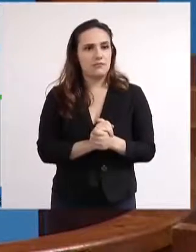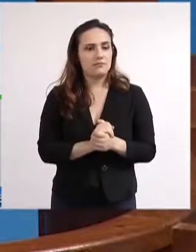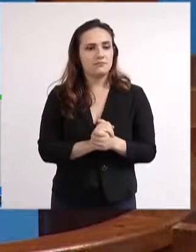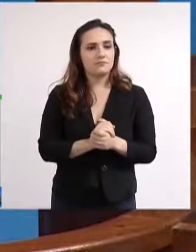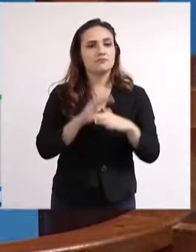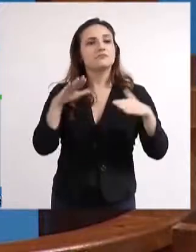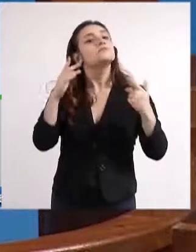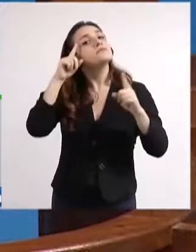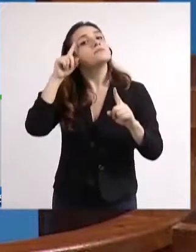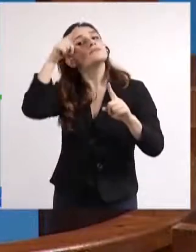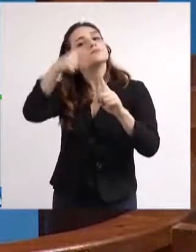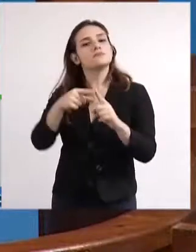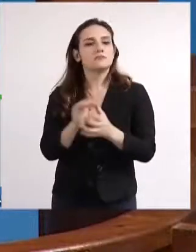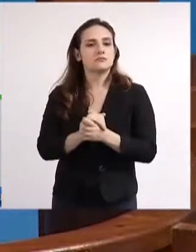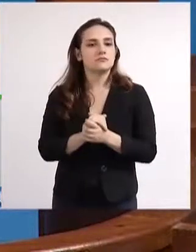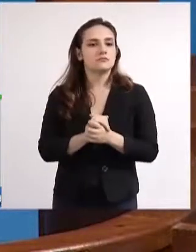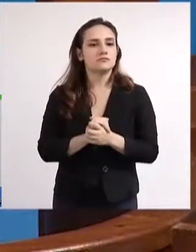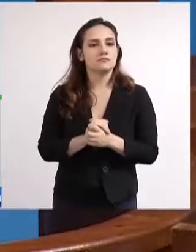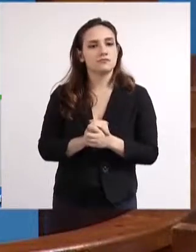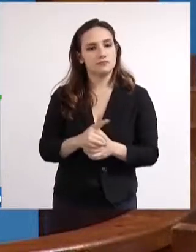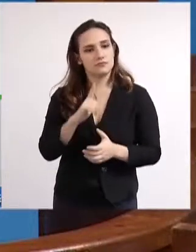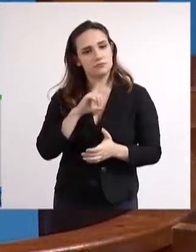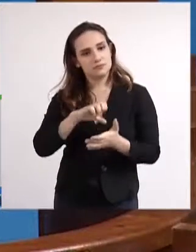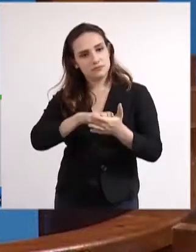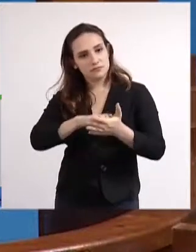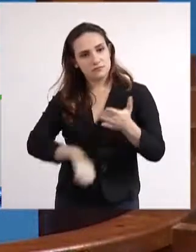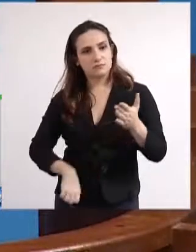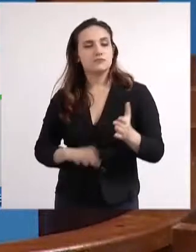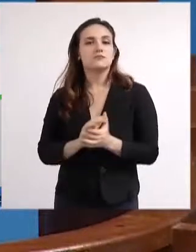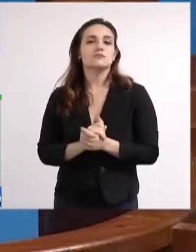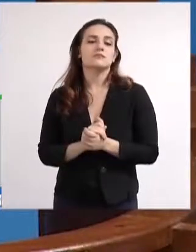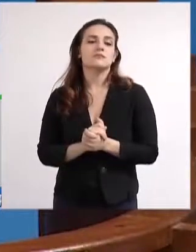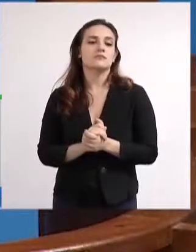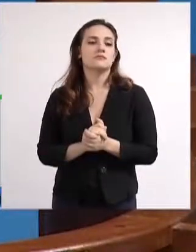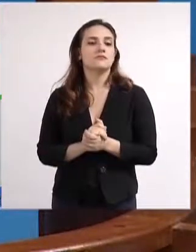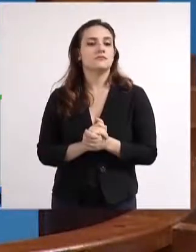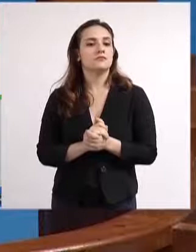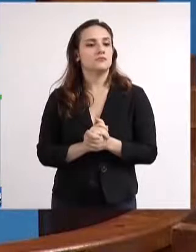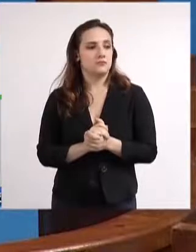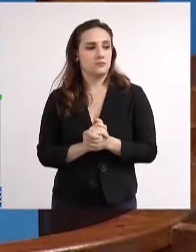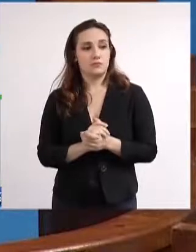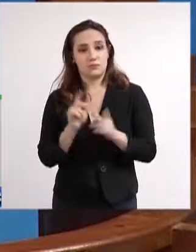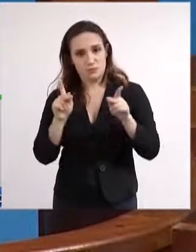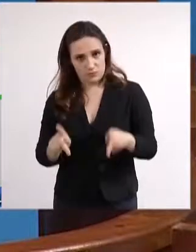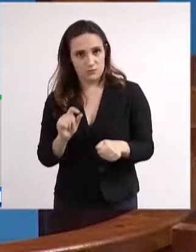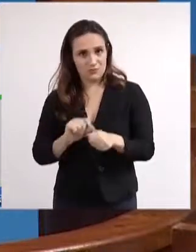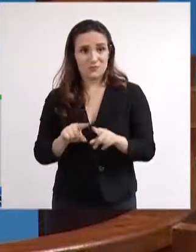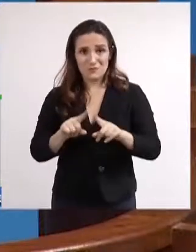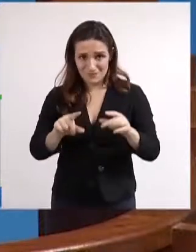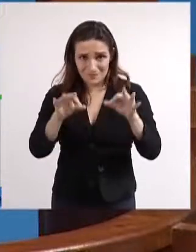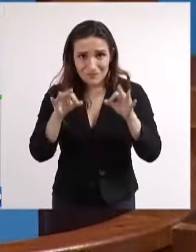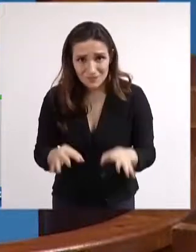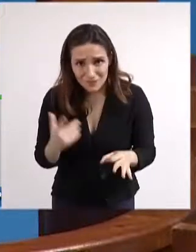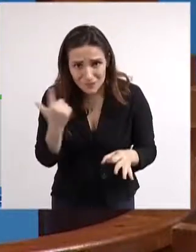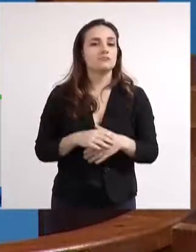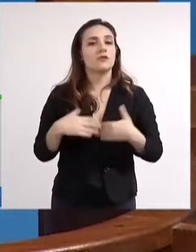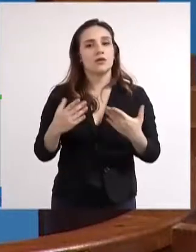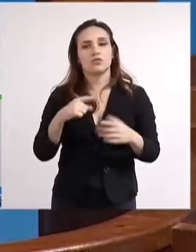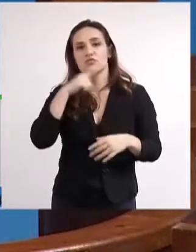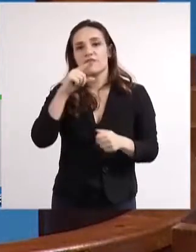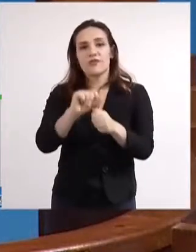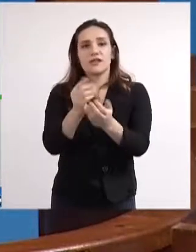de disponibilizar esses tipos de exames à população. Mas, na prática, isso não vem